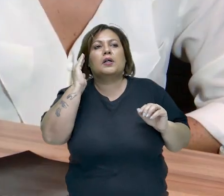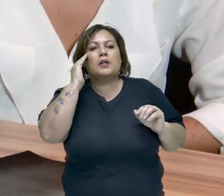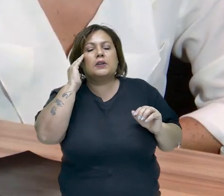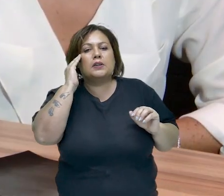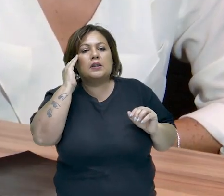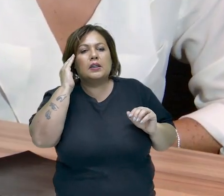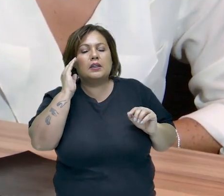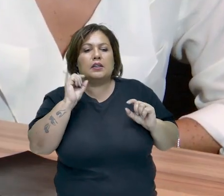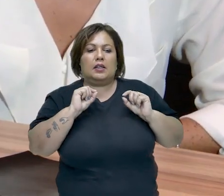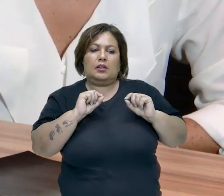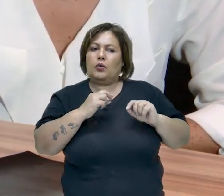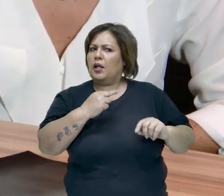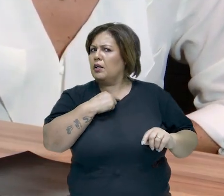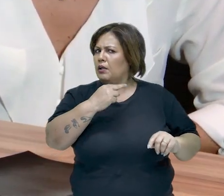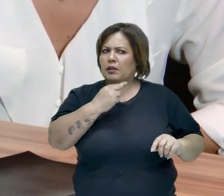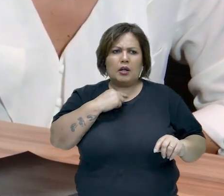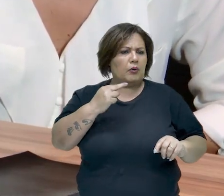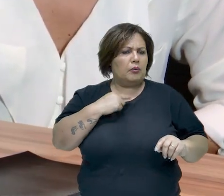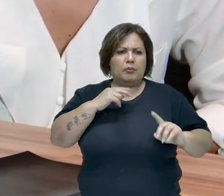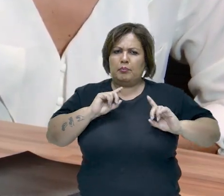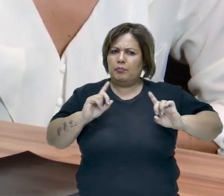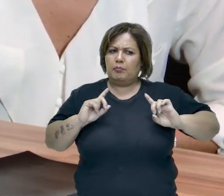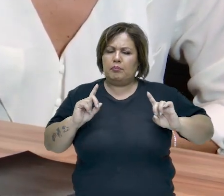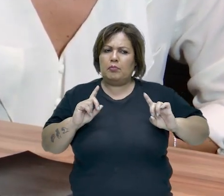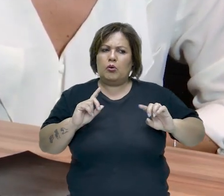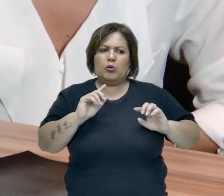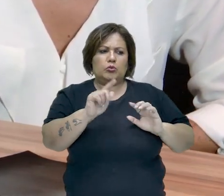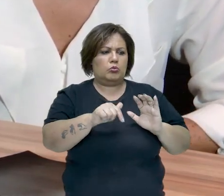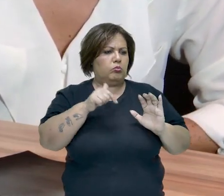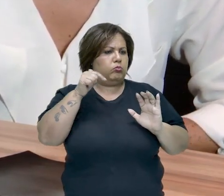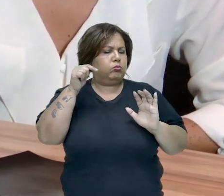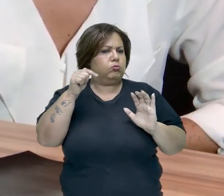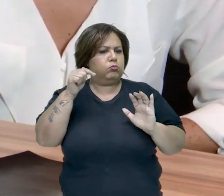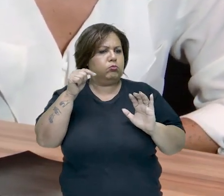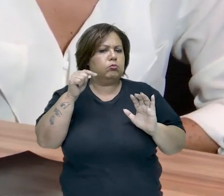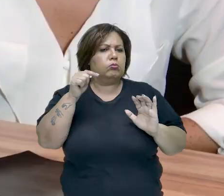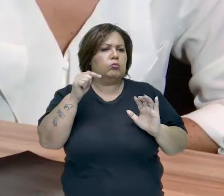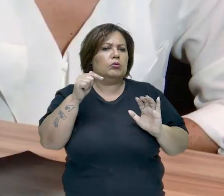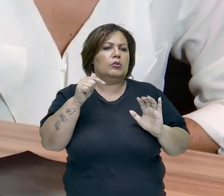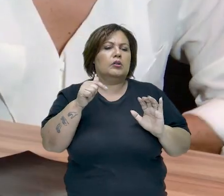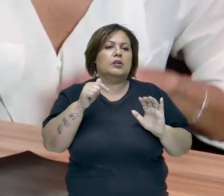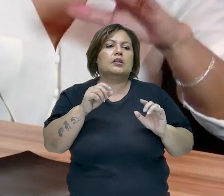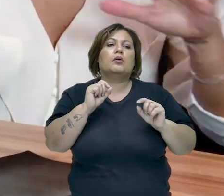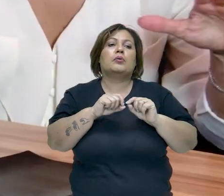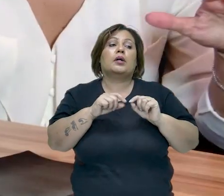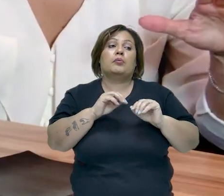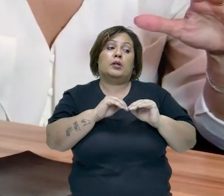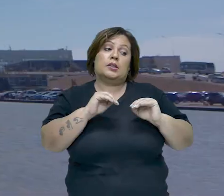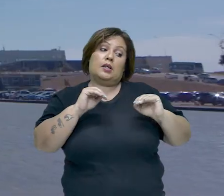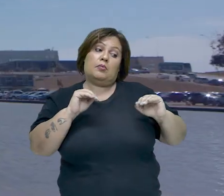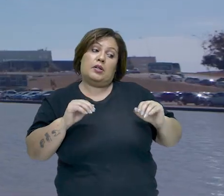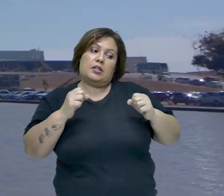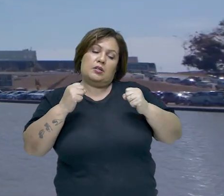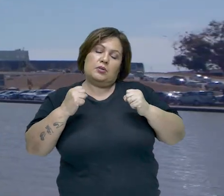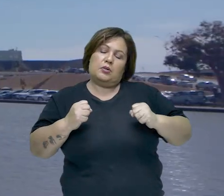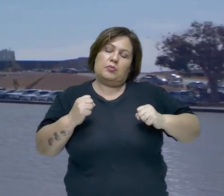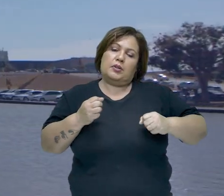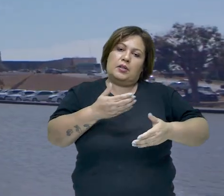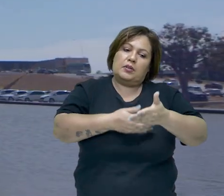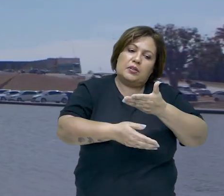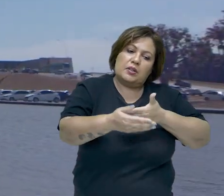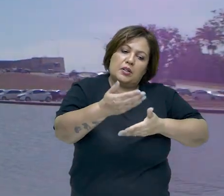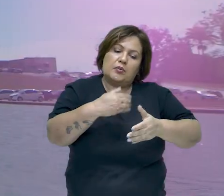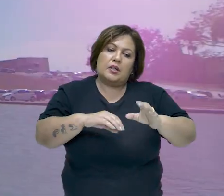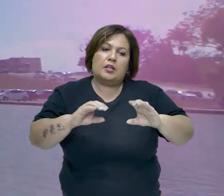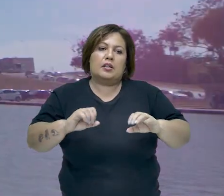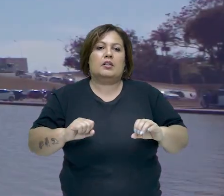entendeu? O Poder Judiciário ele entendeu que ele não pode entrar nesse tipo de decisão justamente pelo princípio da separação dos poderes. Atualmente tramita